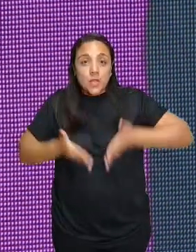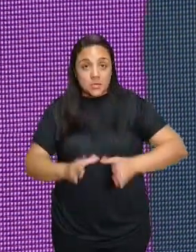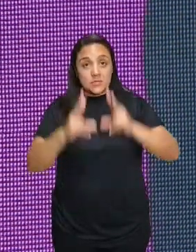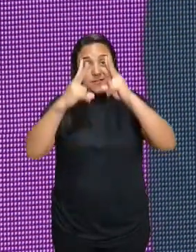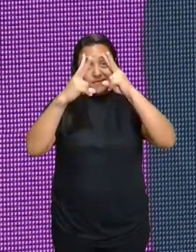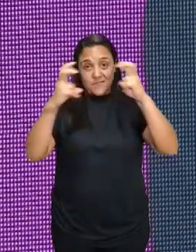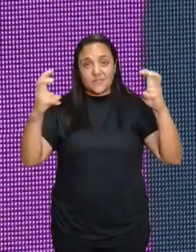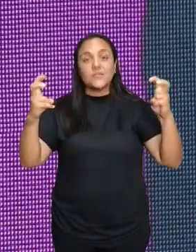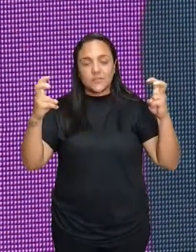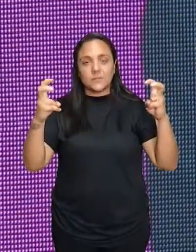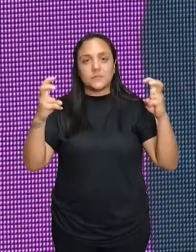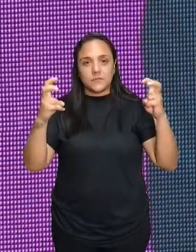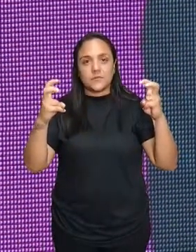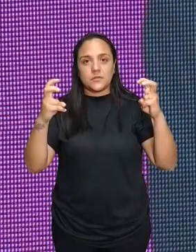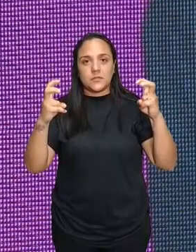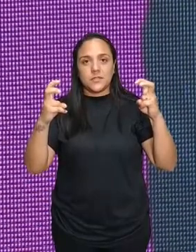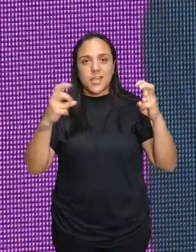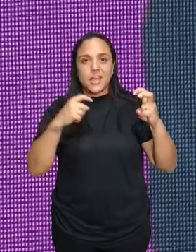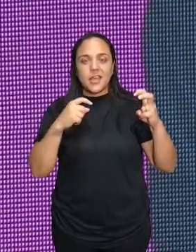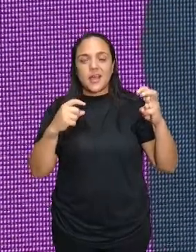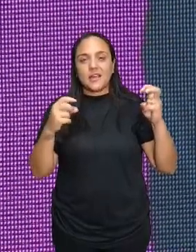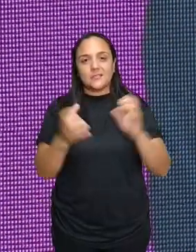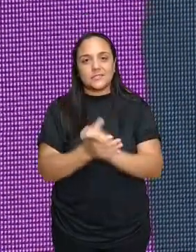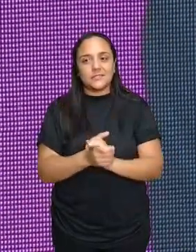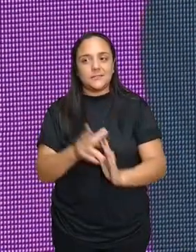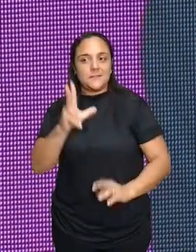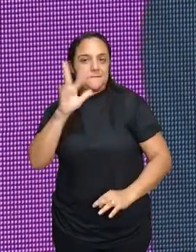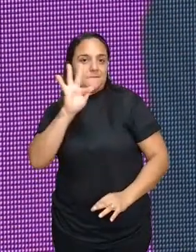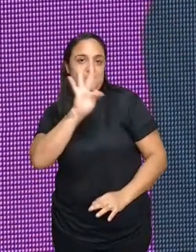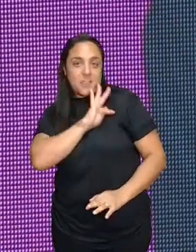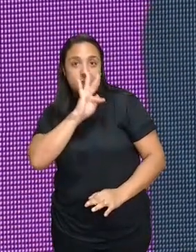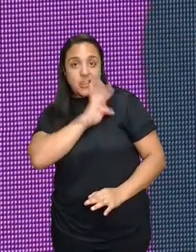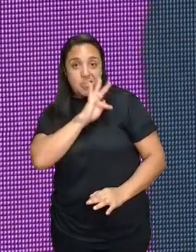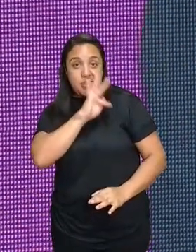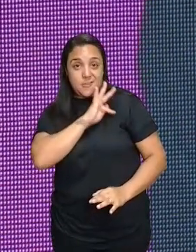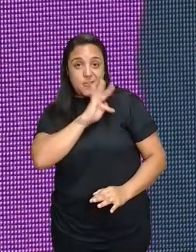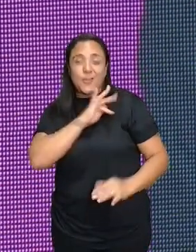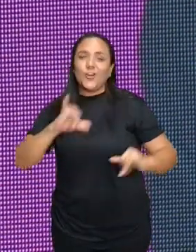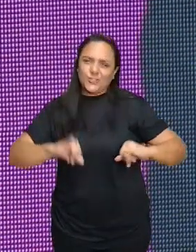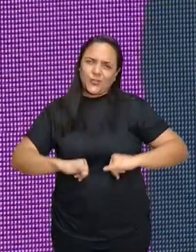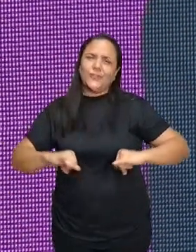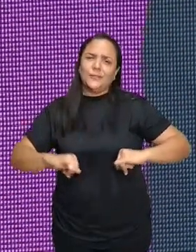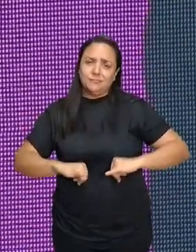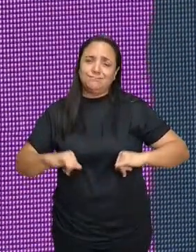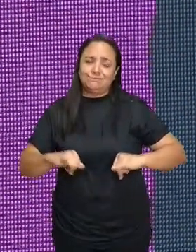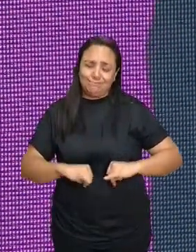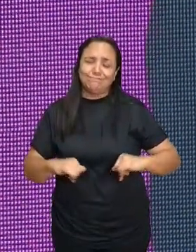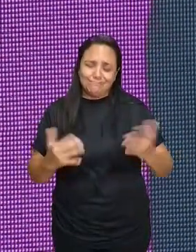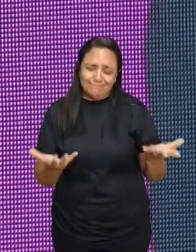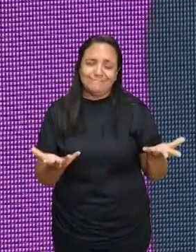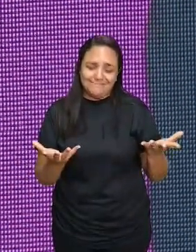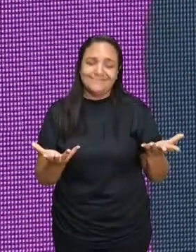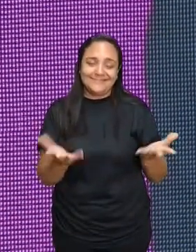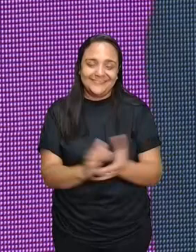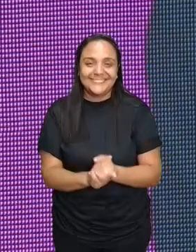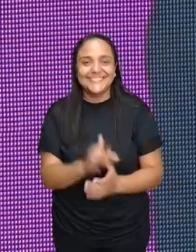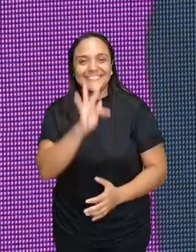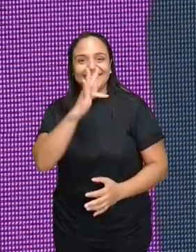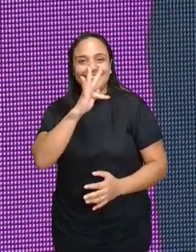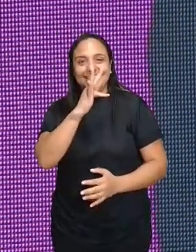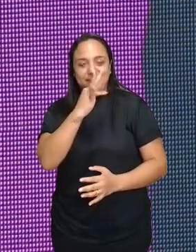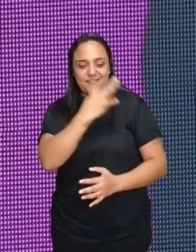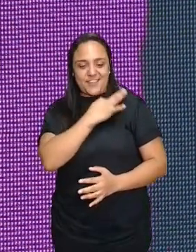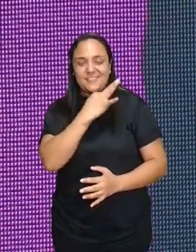Eu sou torcedor do Figueirense, então quem aí empatiza, eu sofri muito pela televisão nos últimos anos. E